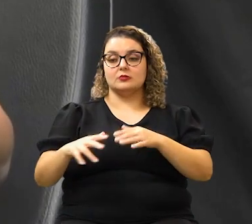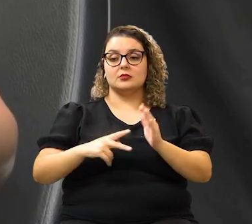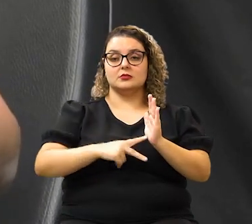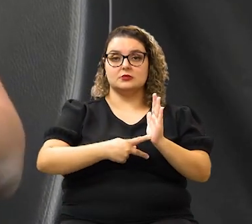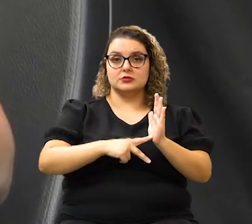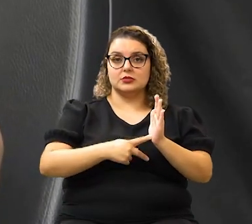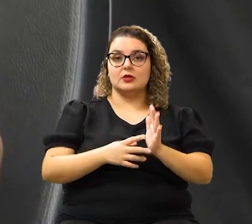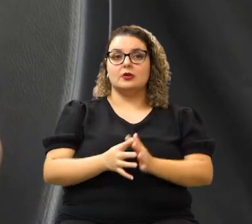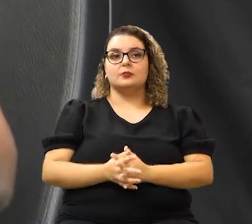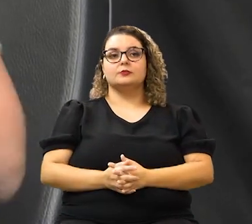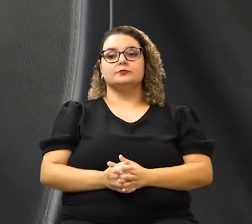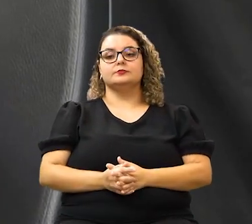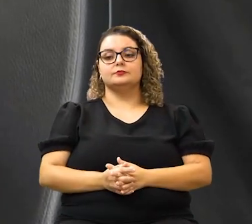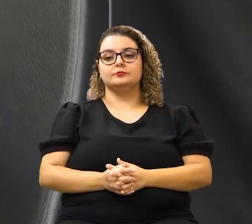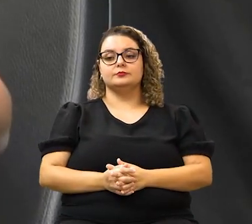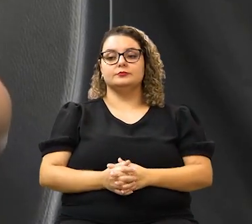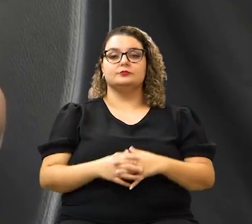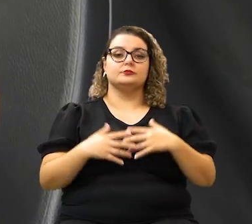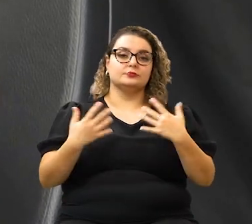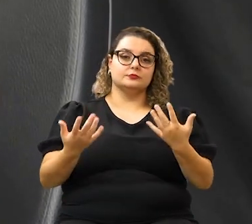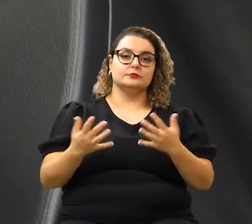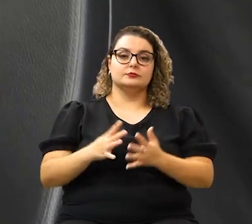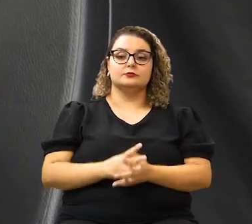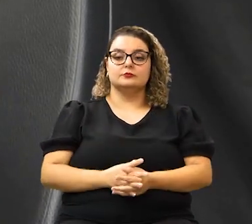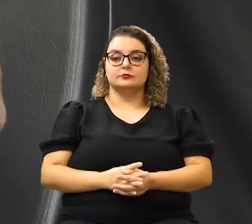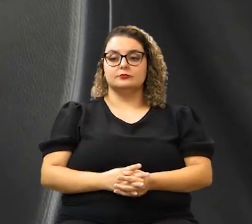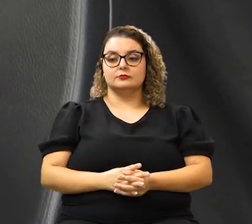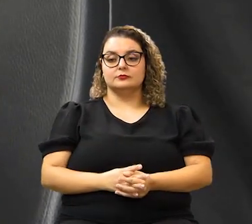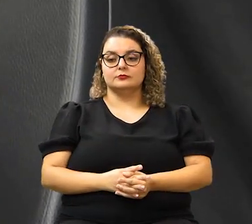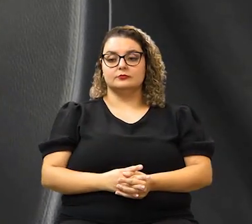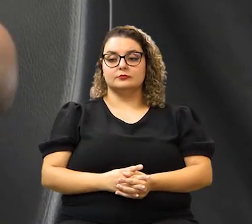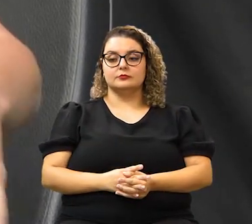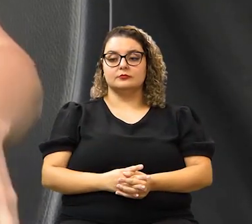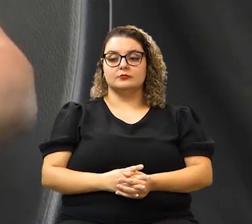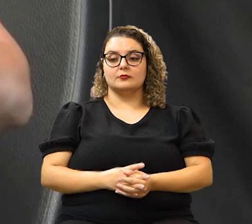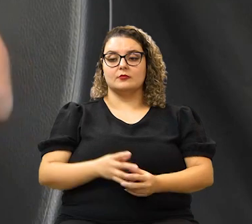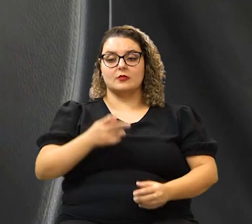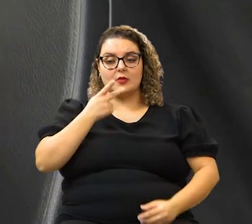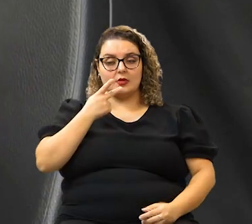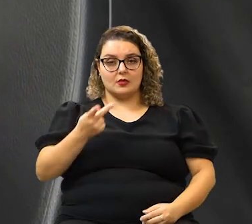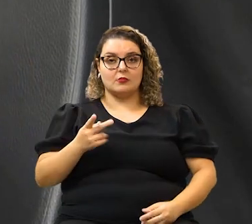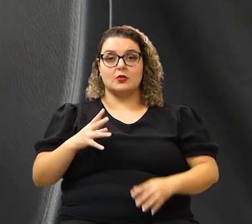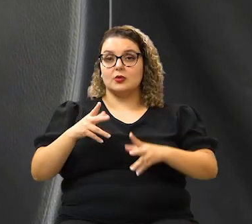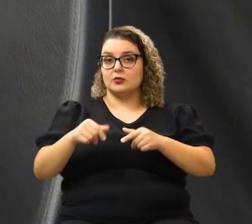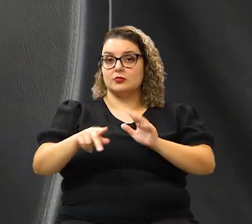assim, eu comentei sobre isso porque isso tudo fez parte, né, desse processo de